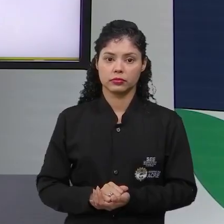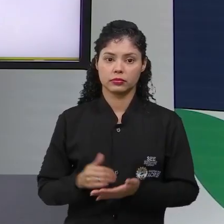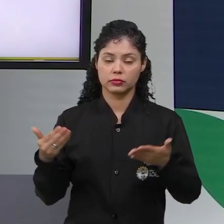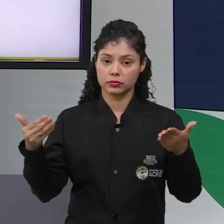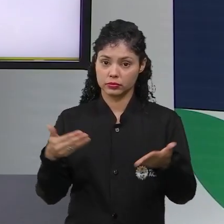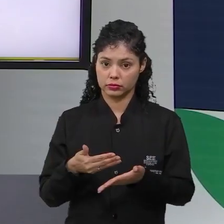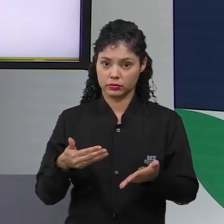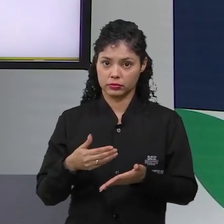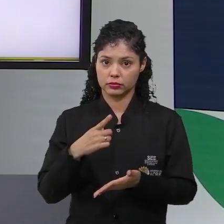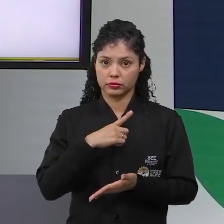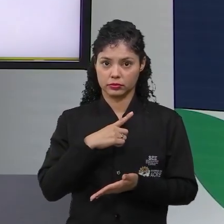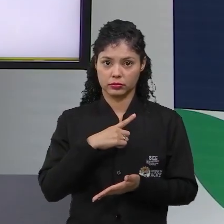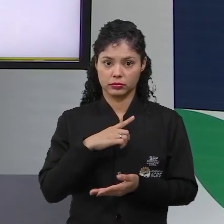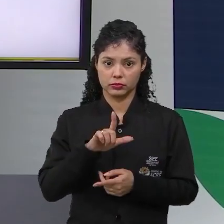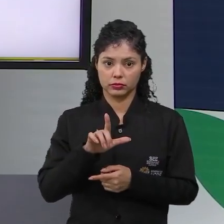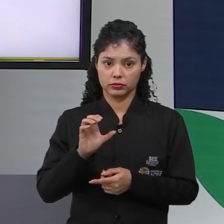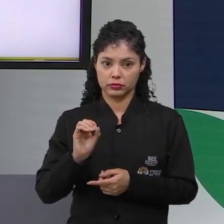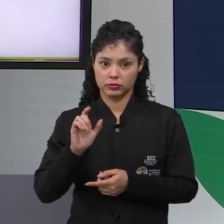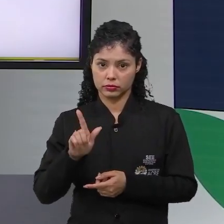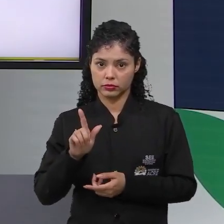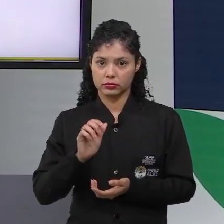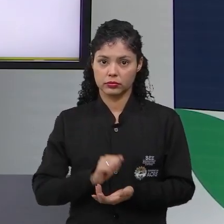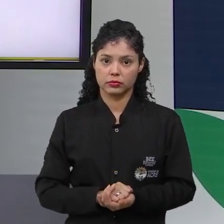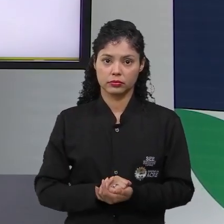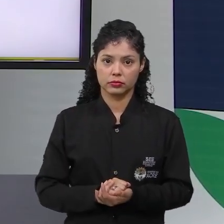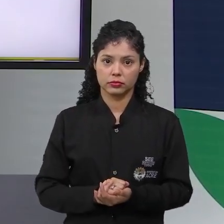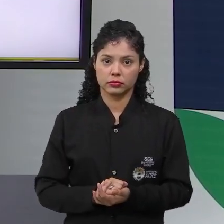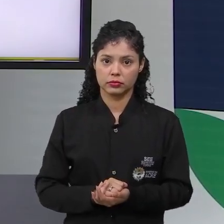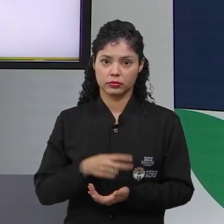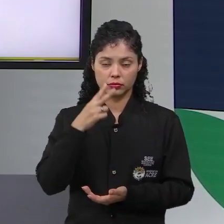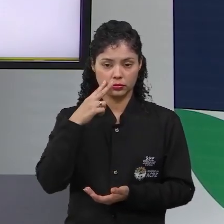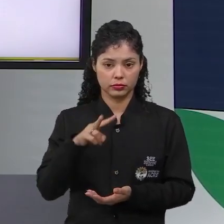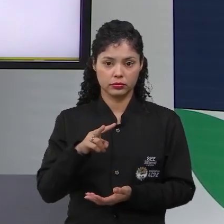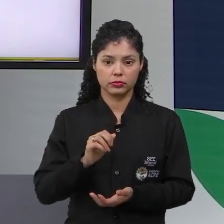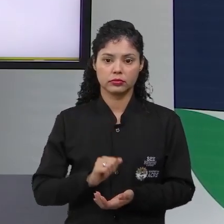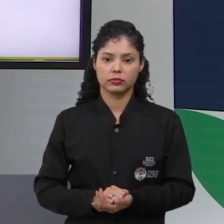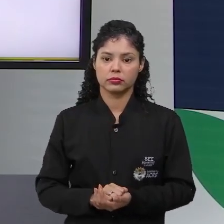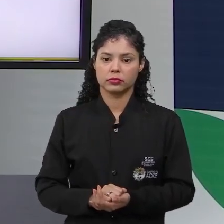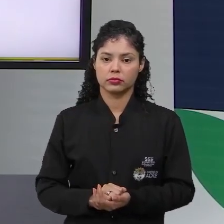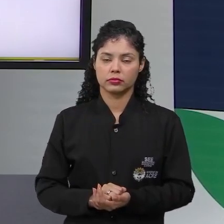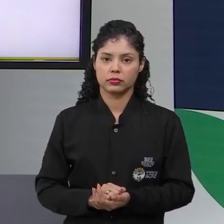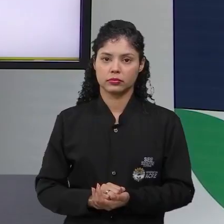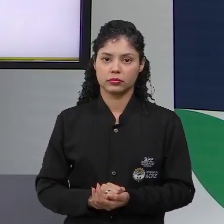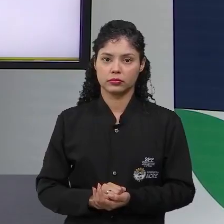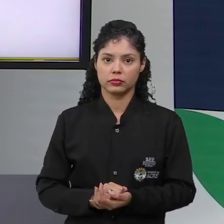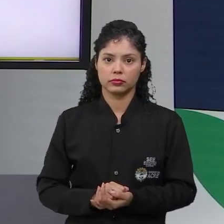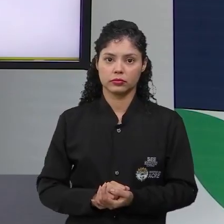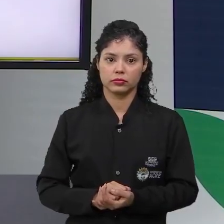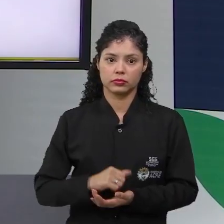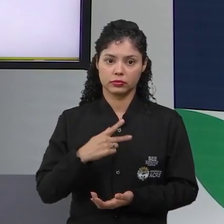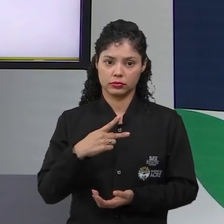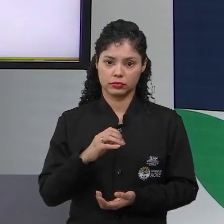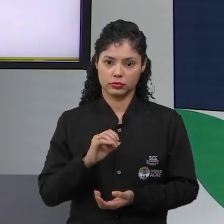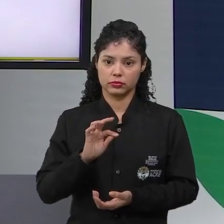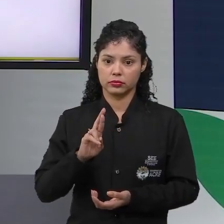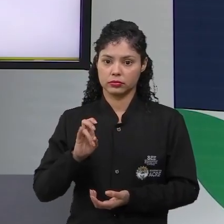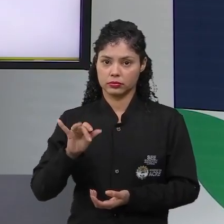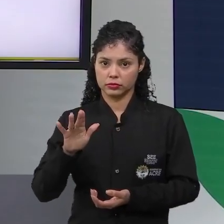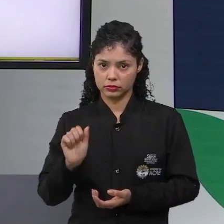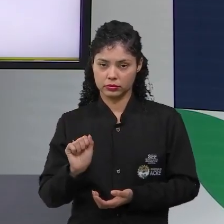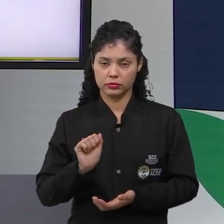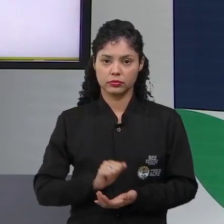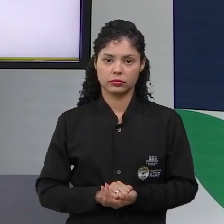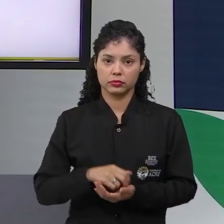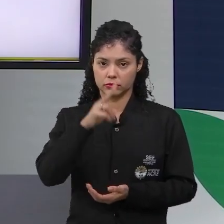agora logaritmo. Então, toda vez que você vir uma potência, lembre-se